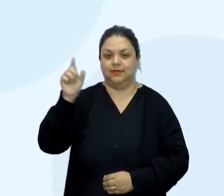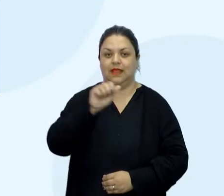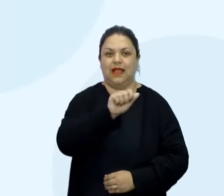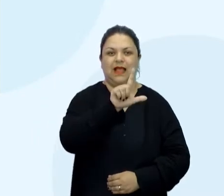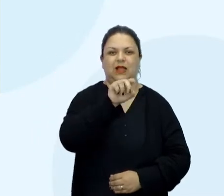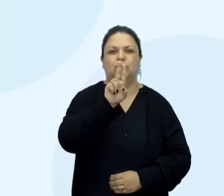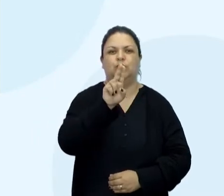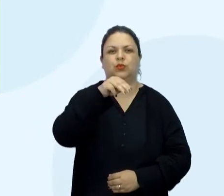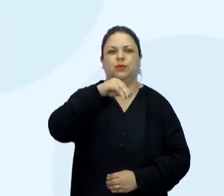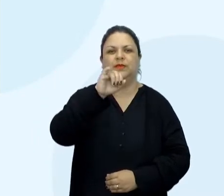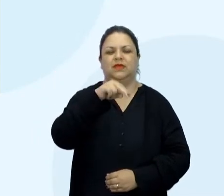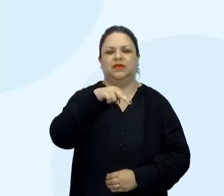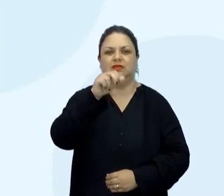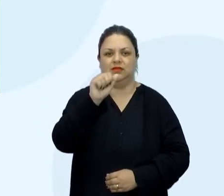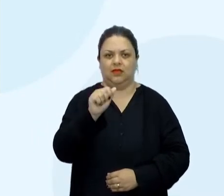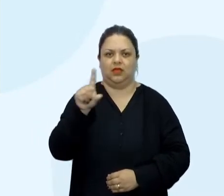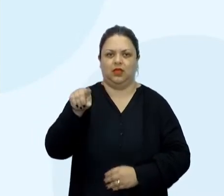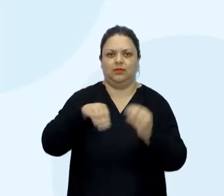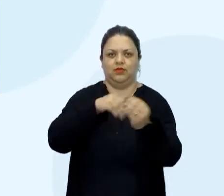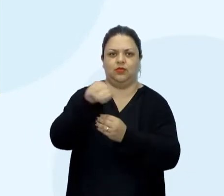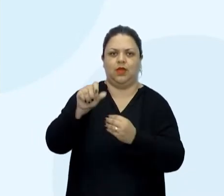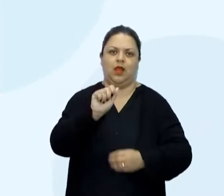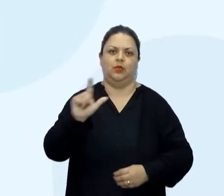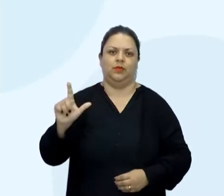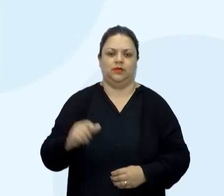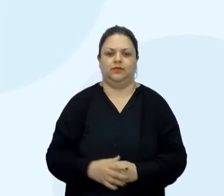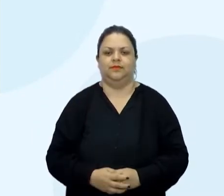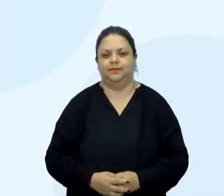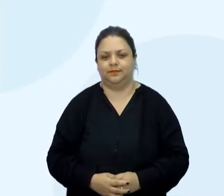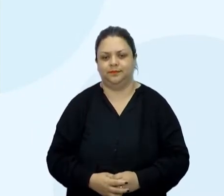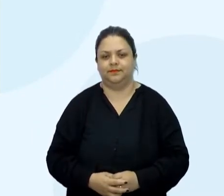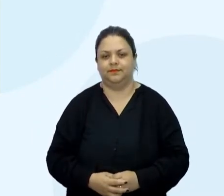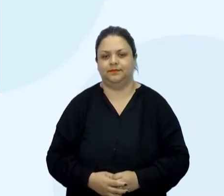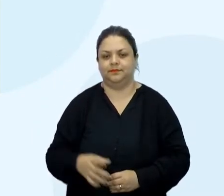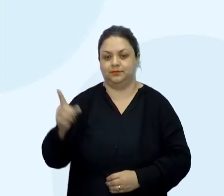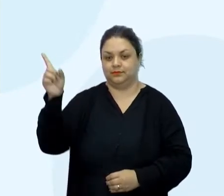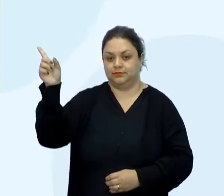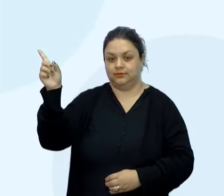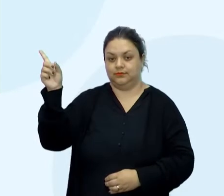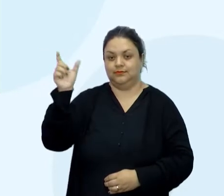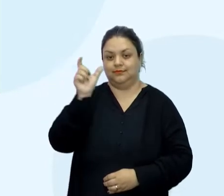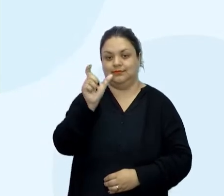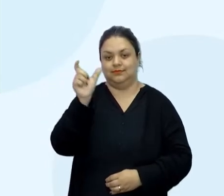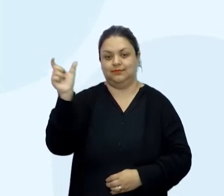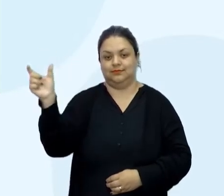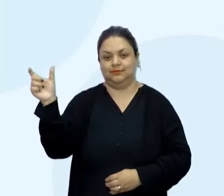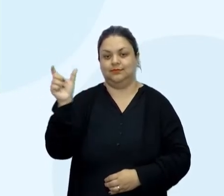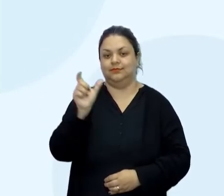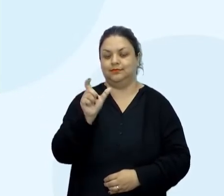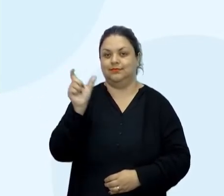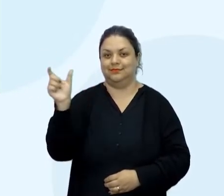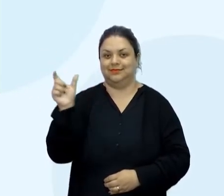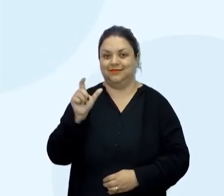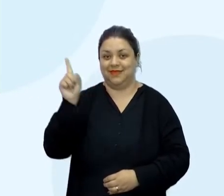tá? Zircônia, mesma coisa, óxido de zinco, carbeto de silício, tá? Utilizando aí de alta